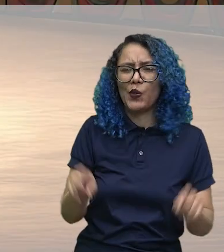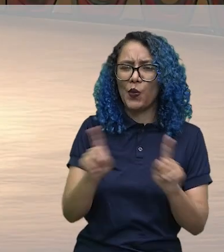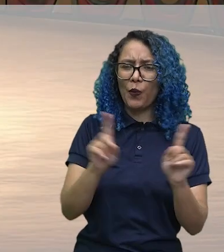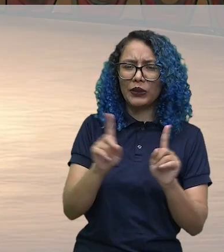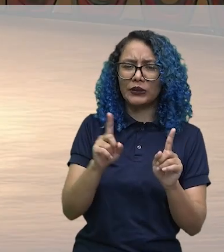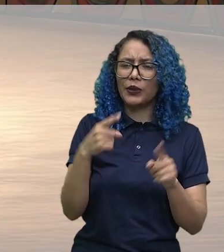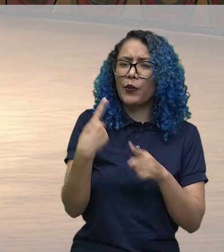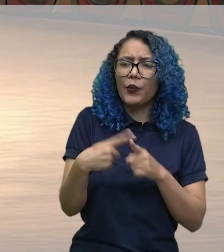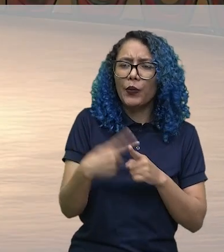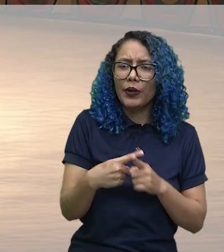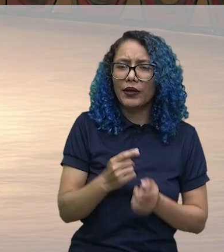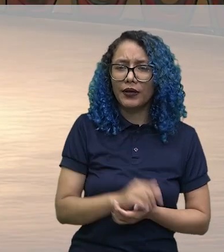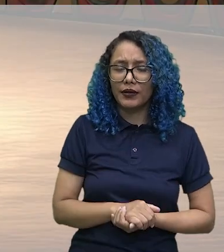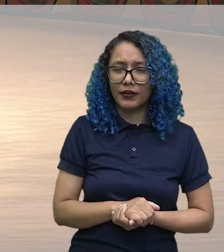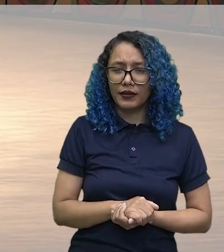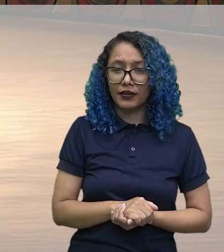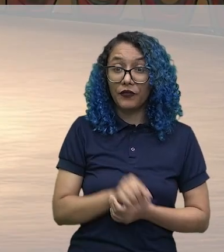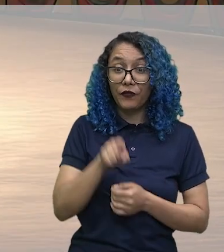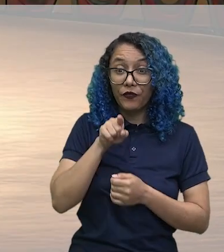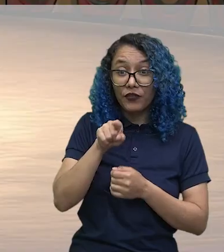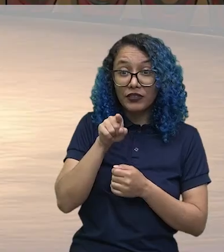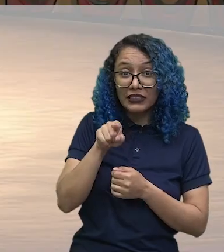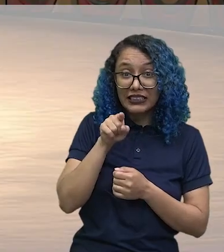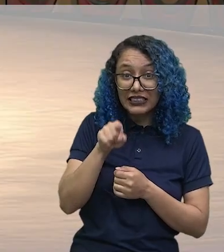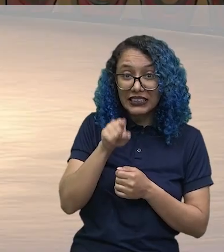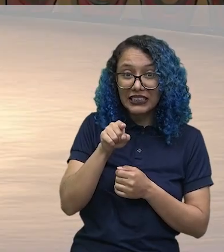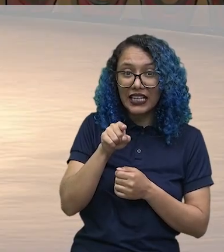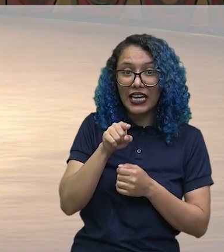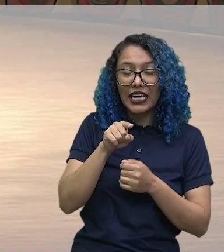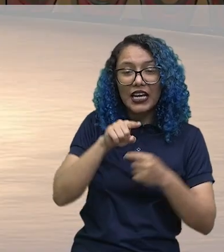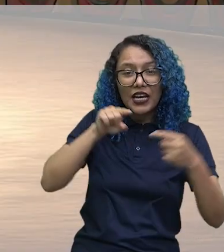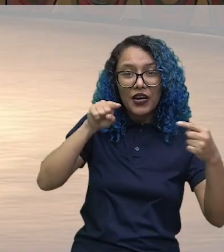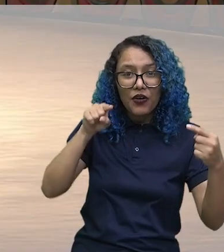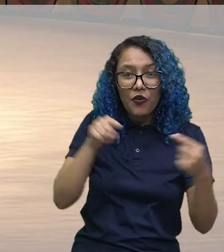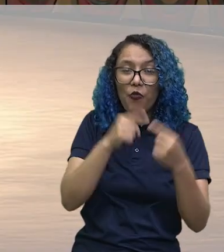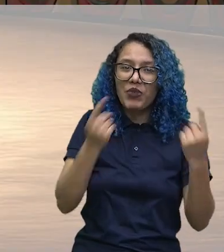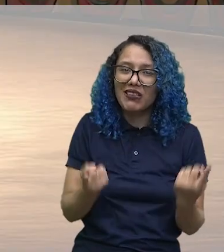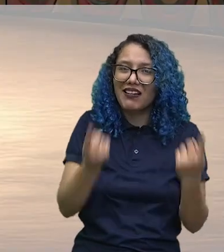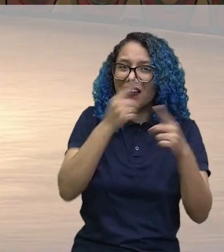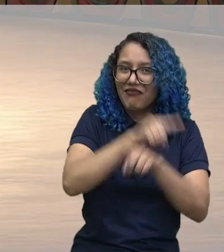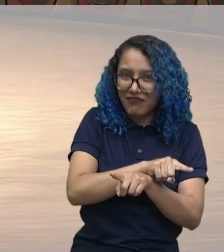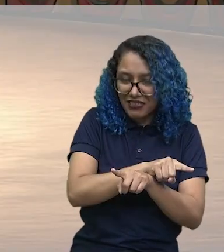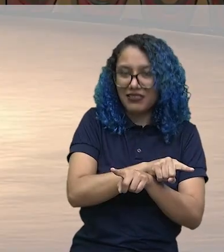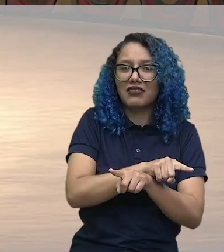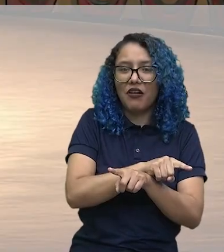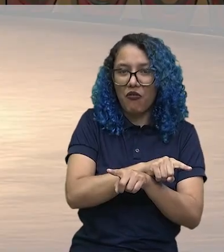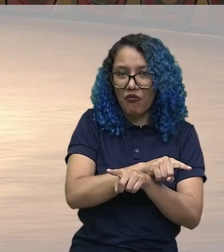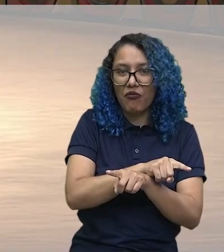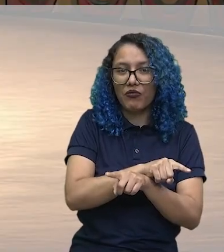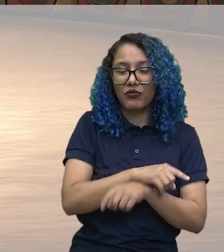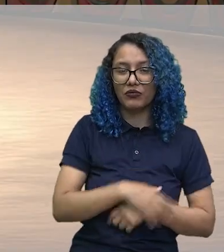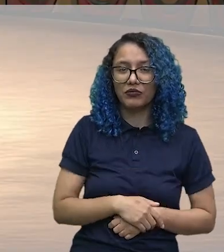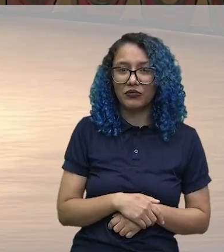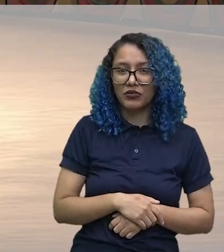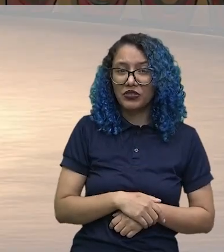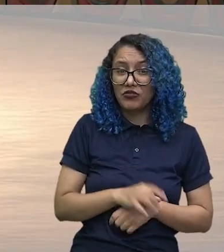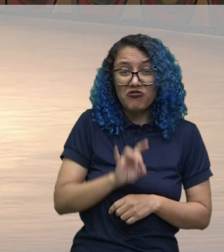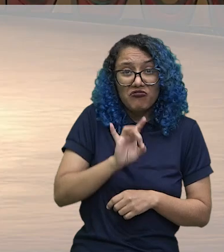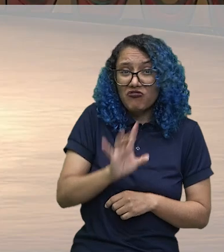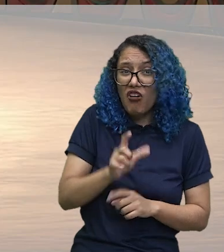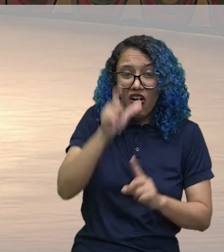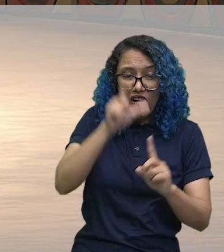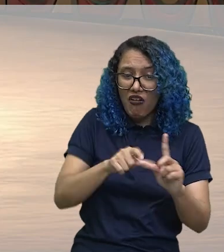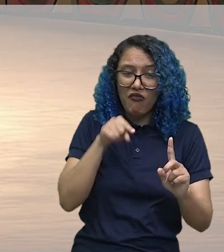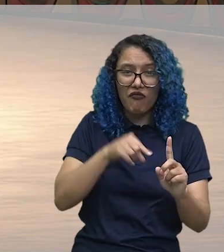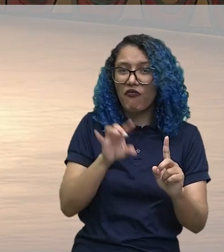desnecessário. Por quê? Você é a inversão lógica e apenas isso é